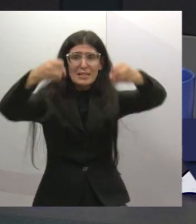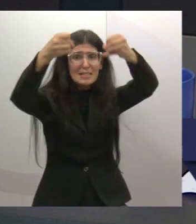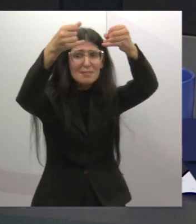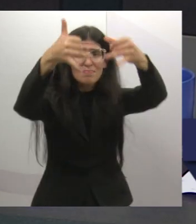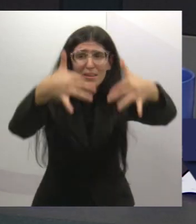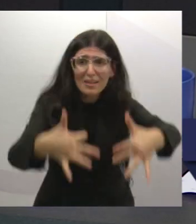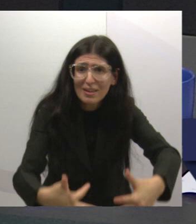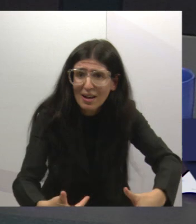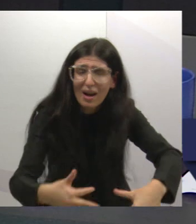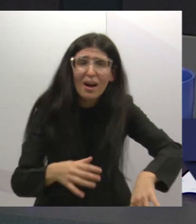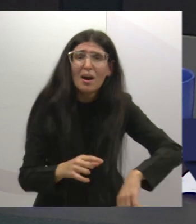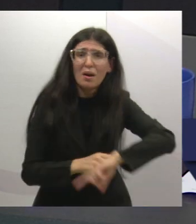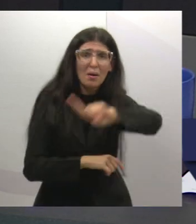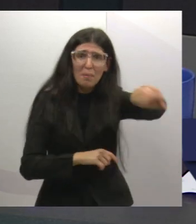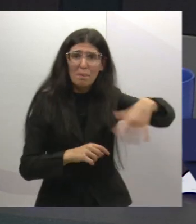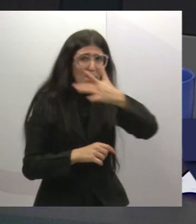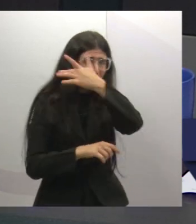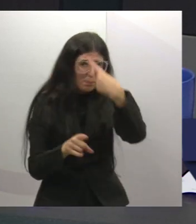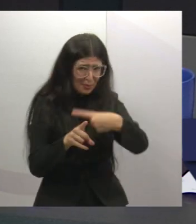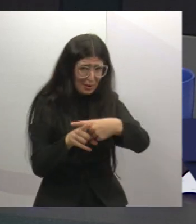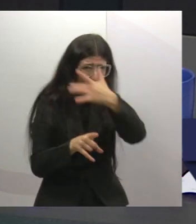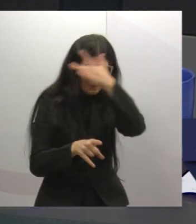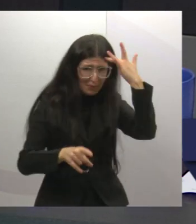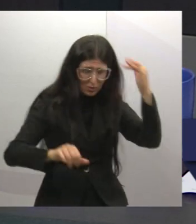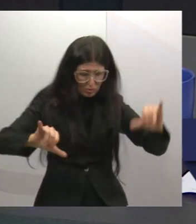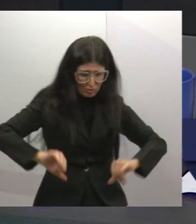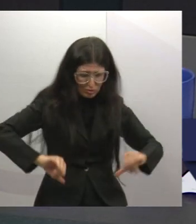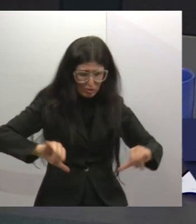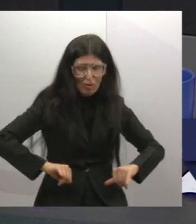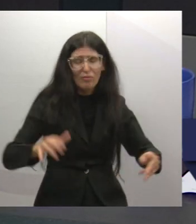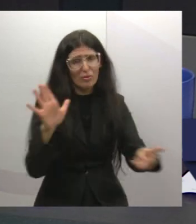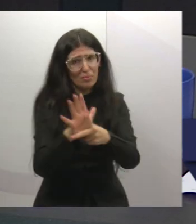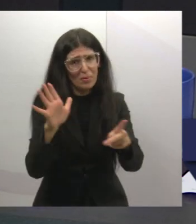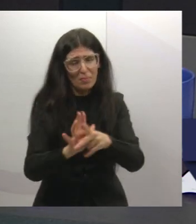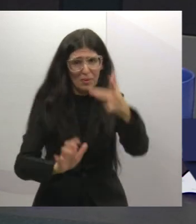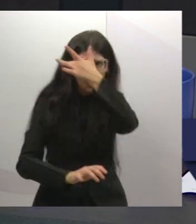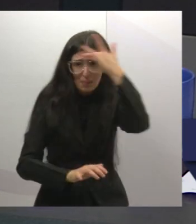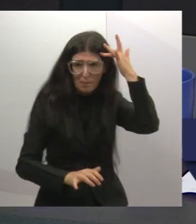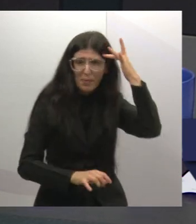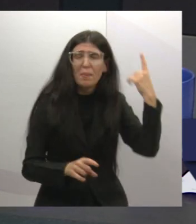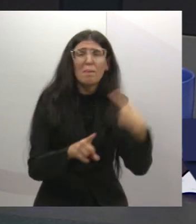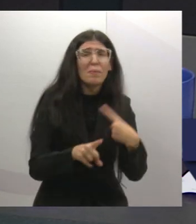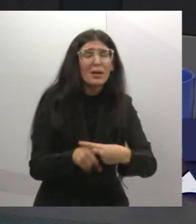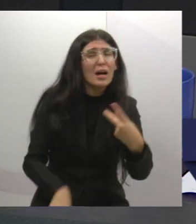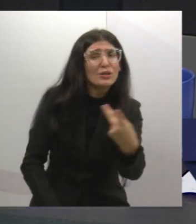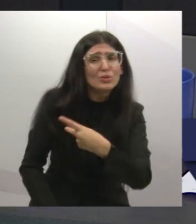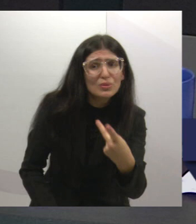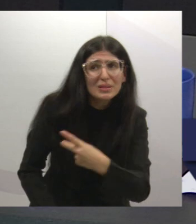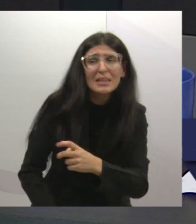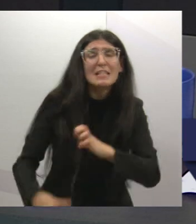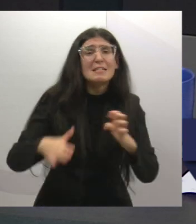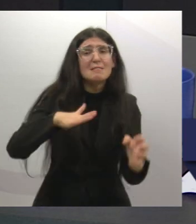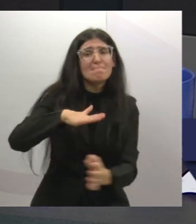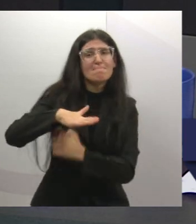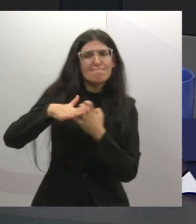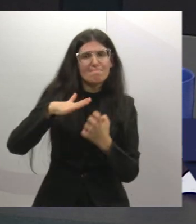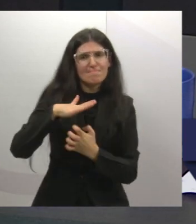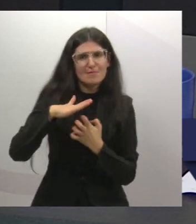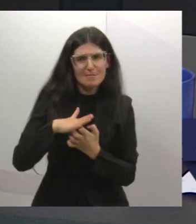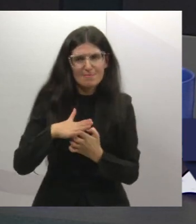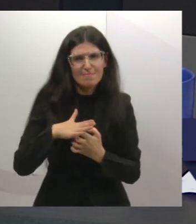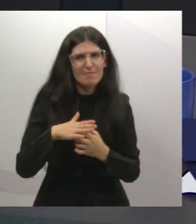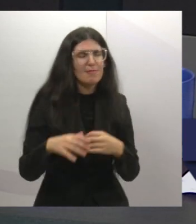sofre é a população. Porque como são empresas que detêm serviços imprescindíveis